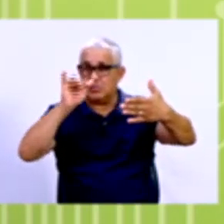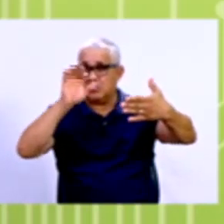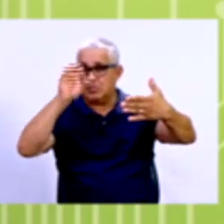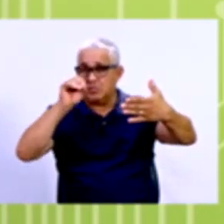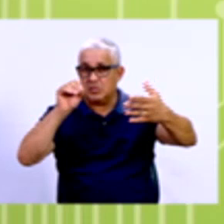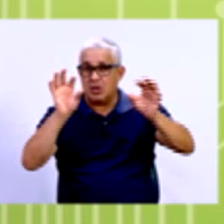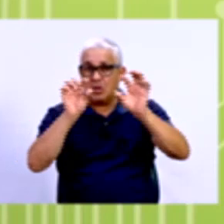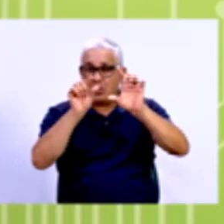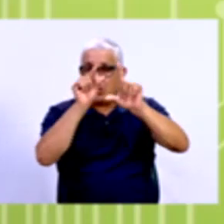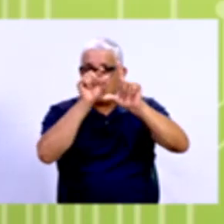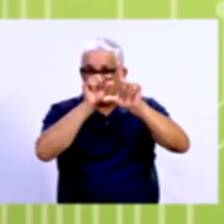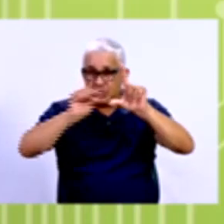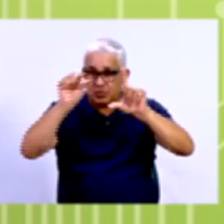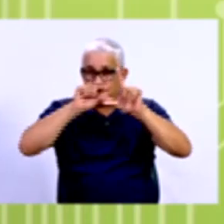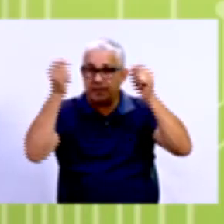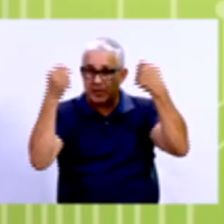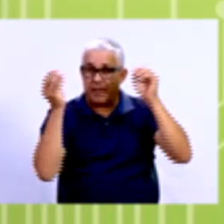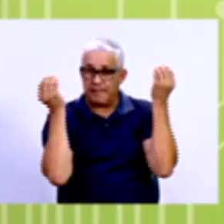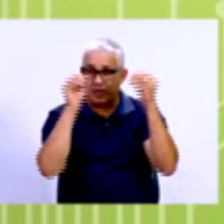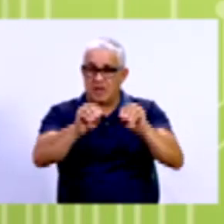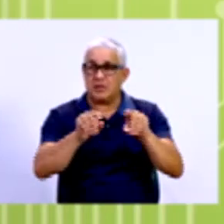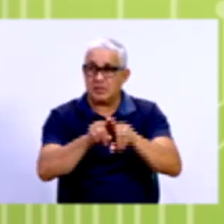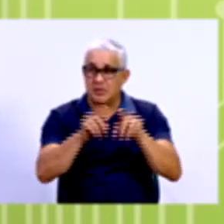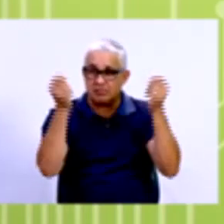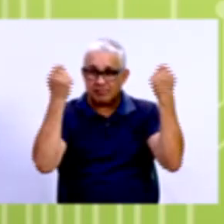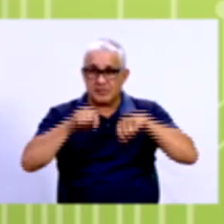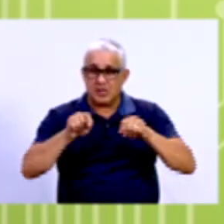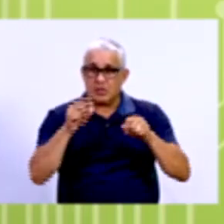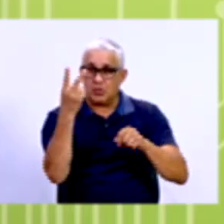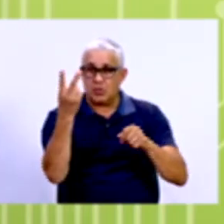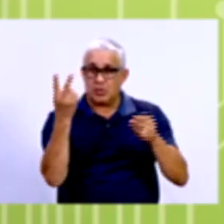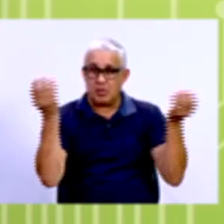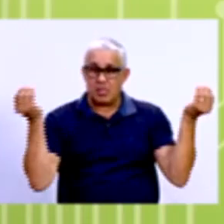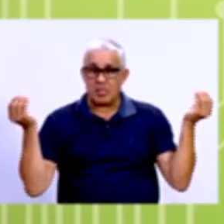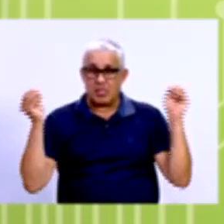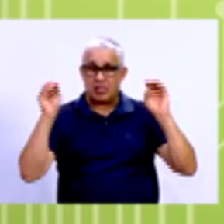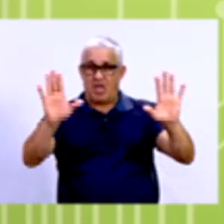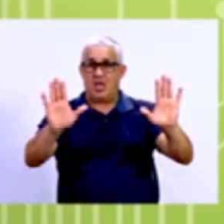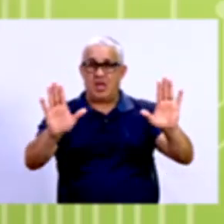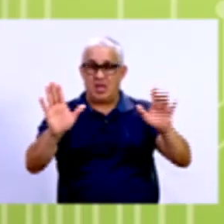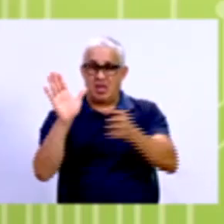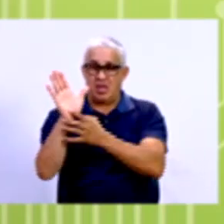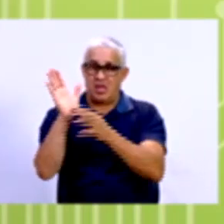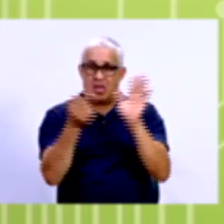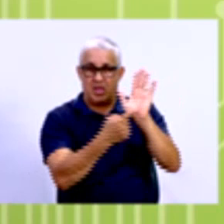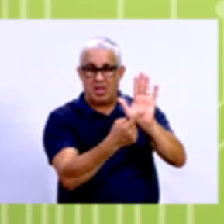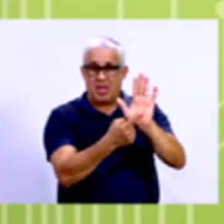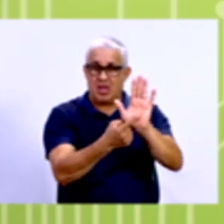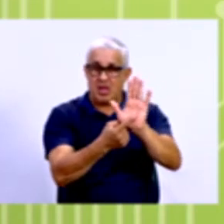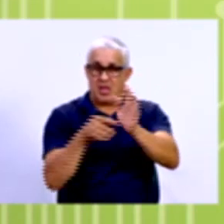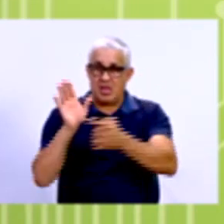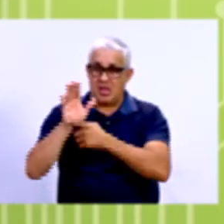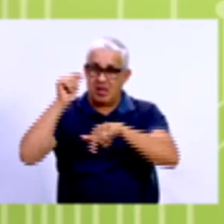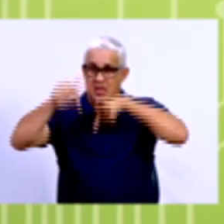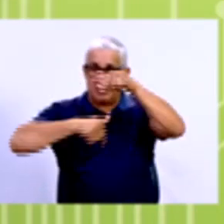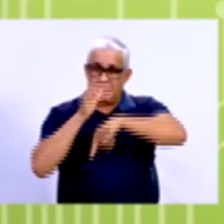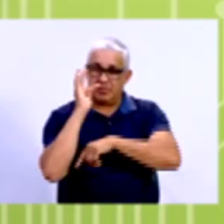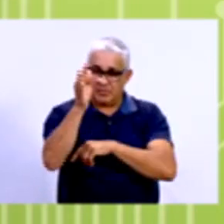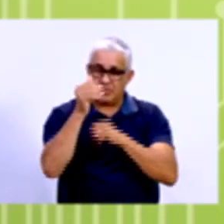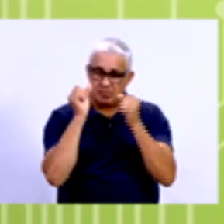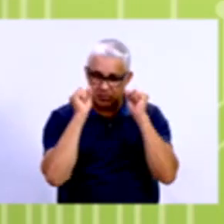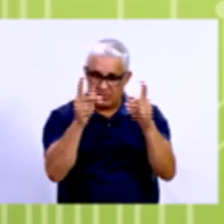né? Então, a gente não tem necessidade de destacar os dois em algum trabalho ou alguma apresentação que vocês forem fazer,